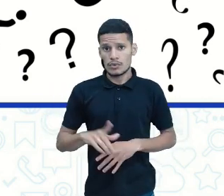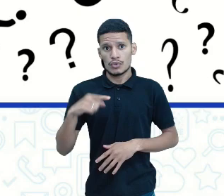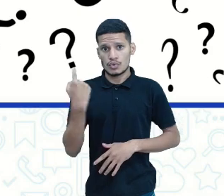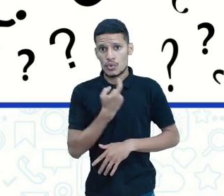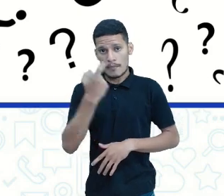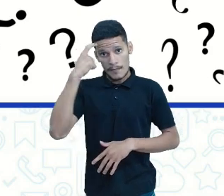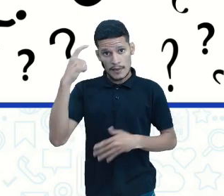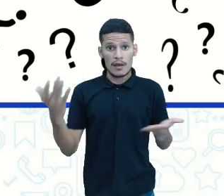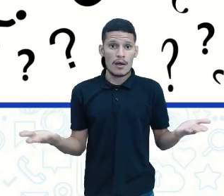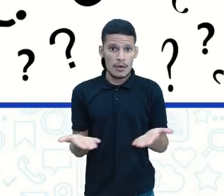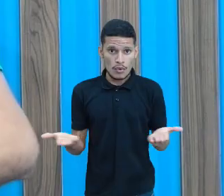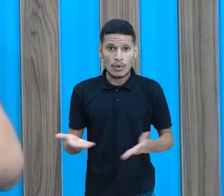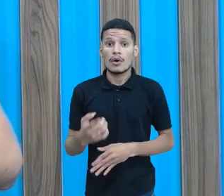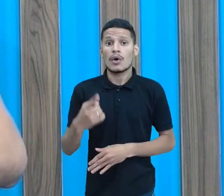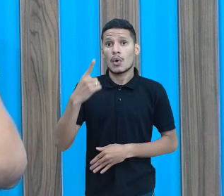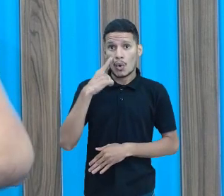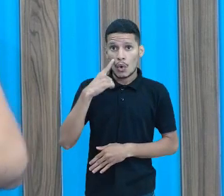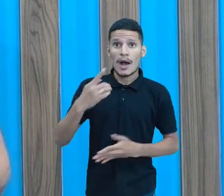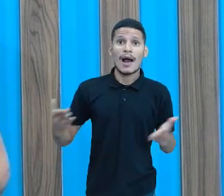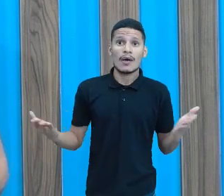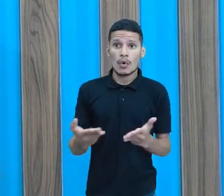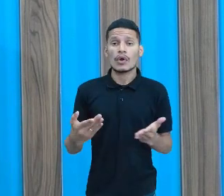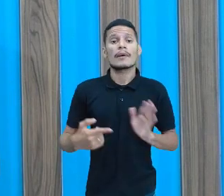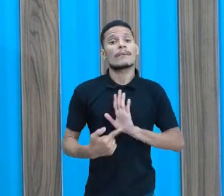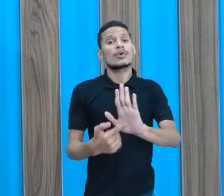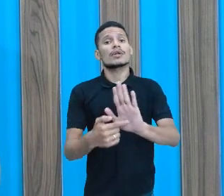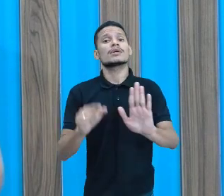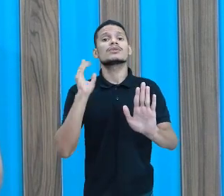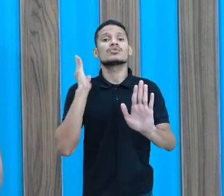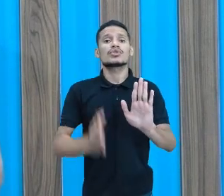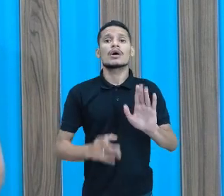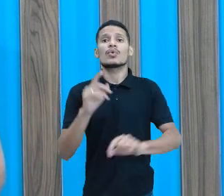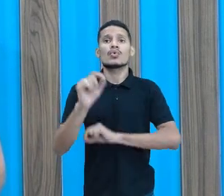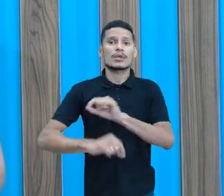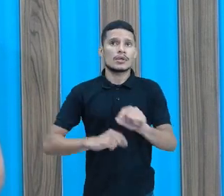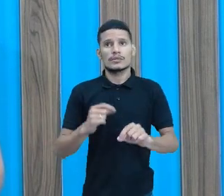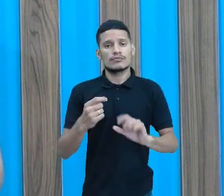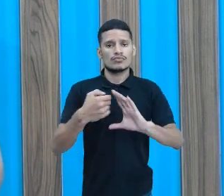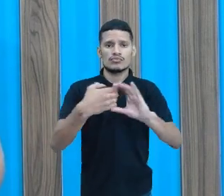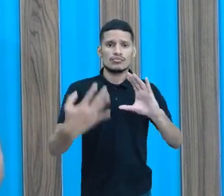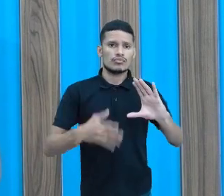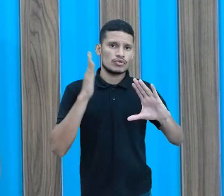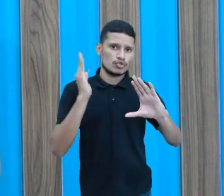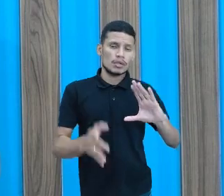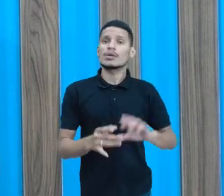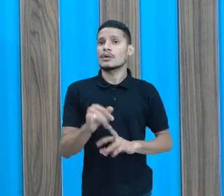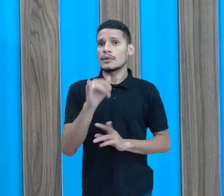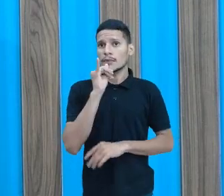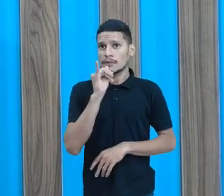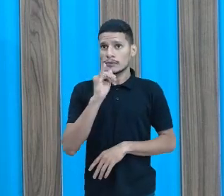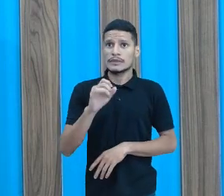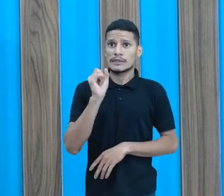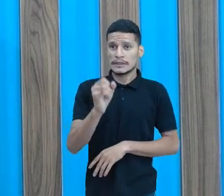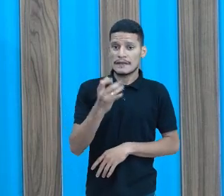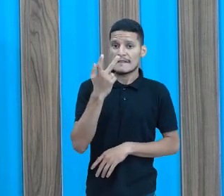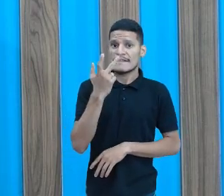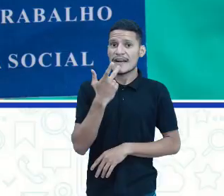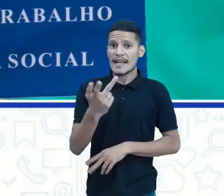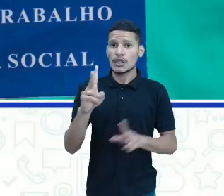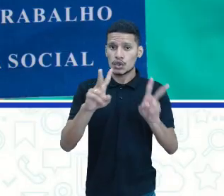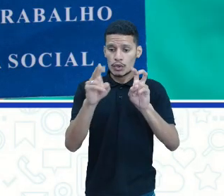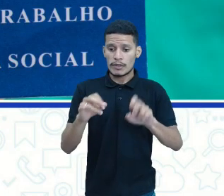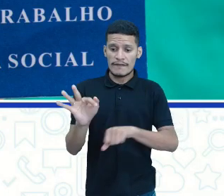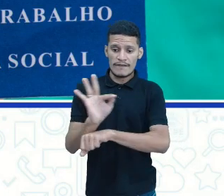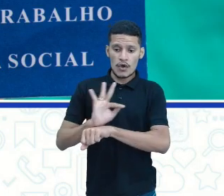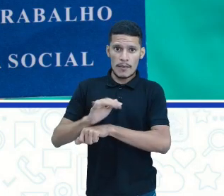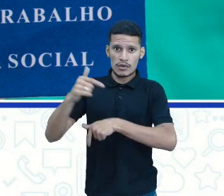pensar agora. Então, logo de cara, vou dar já uma primeira definição aqui para vocês. Quando a gente pensa num trabalho formal,